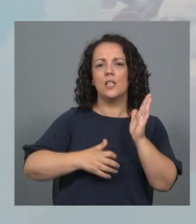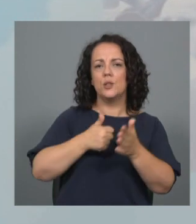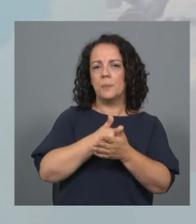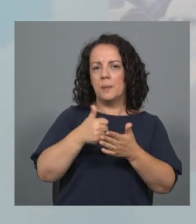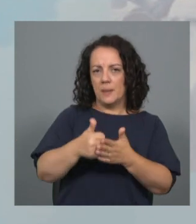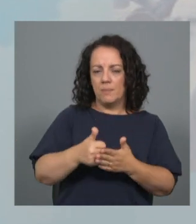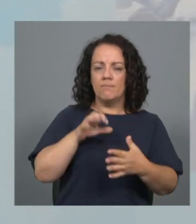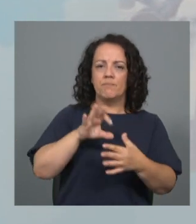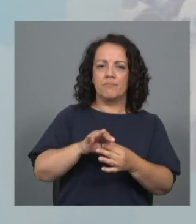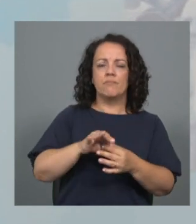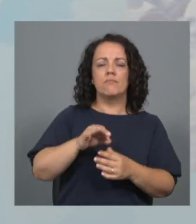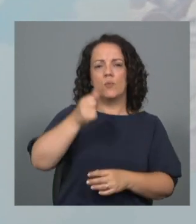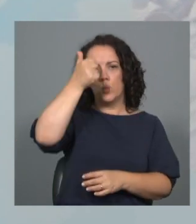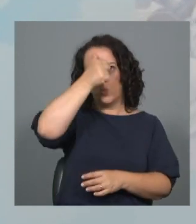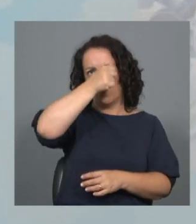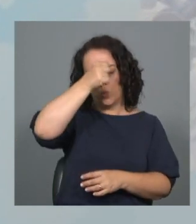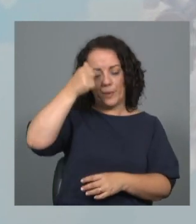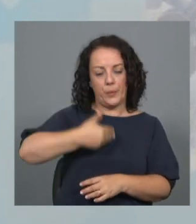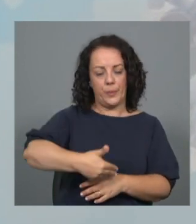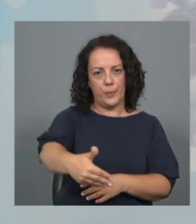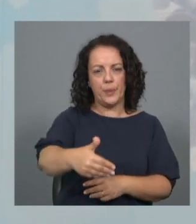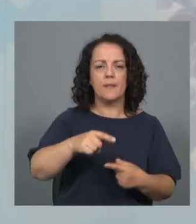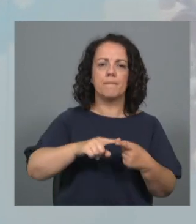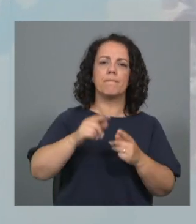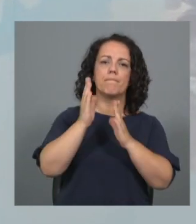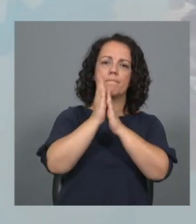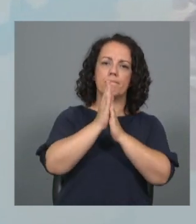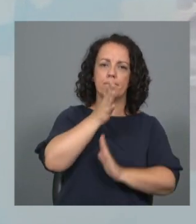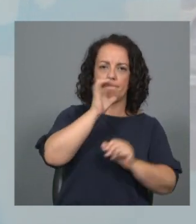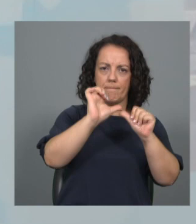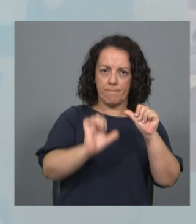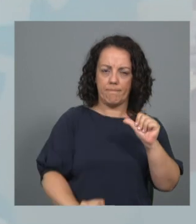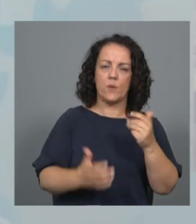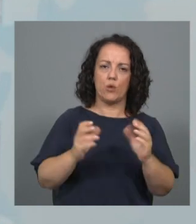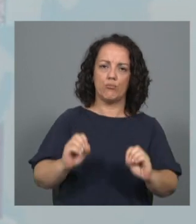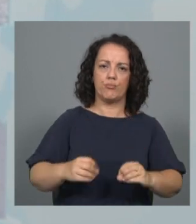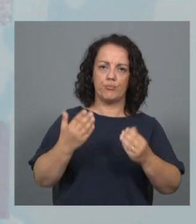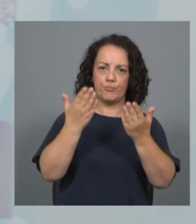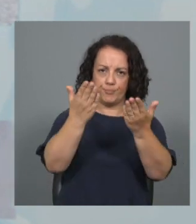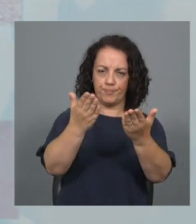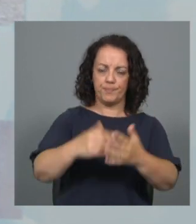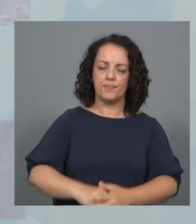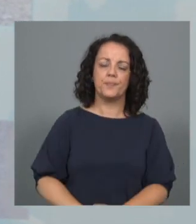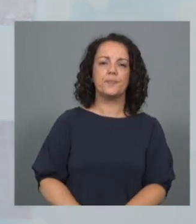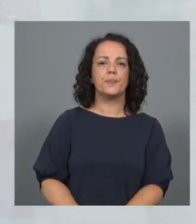nas missas deste domingo, nomeadamente o Evangelho, e começamos desde já por escutar esse texto.